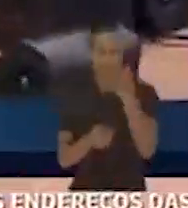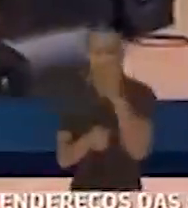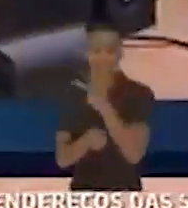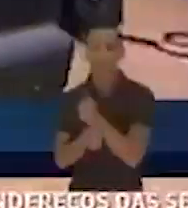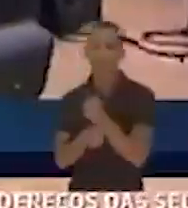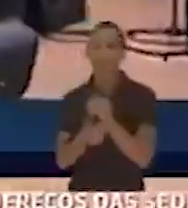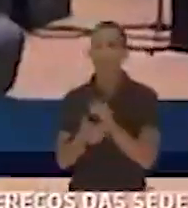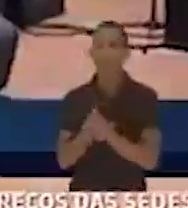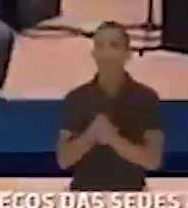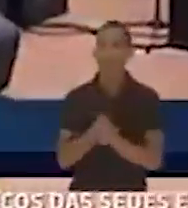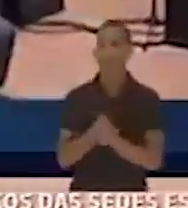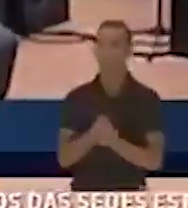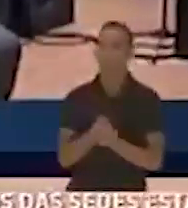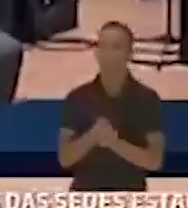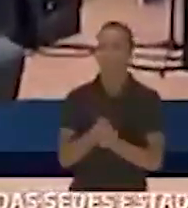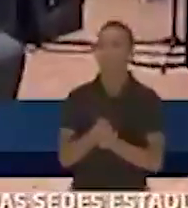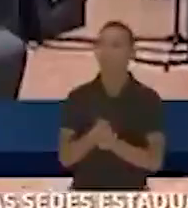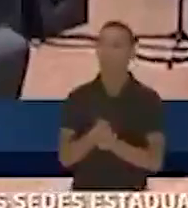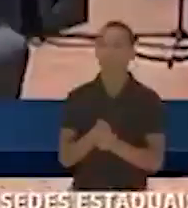É o...